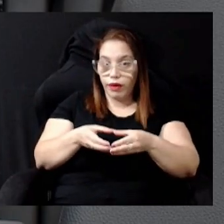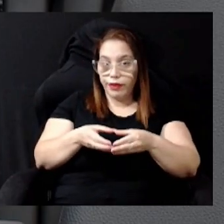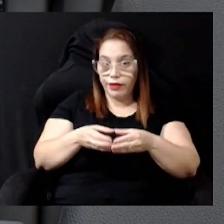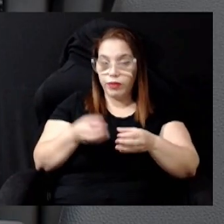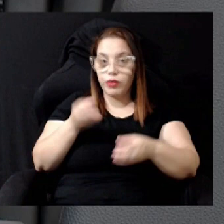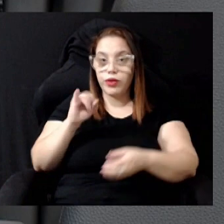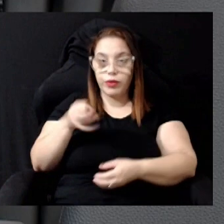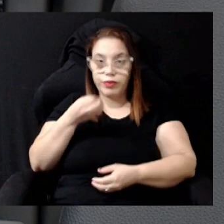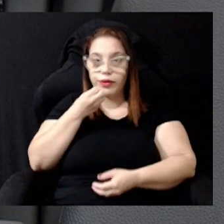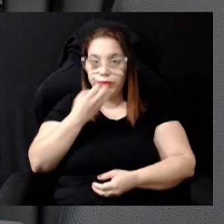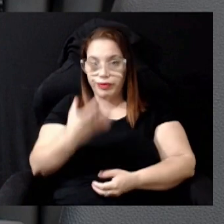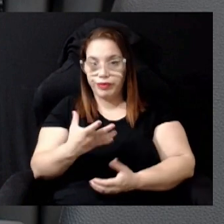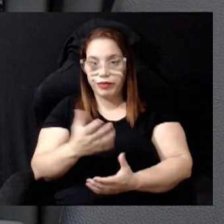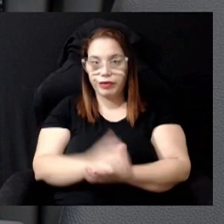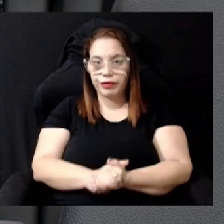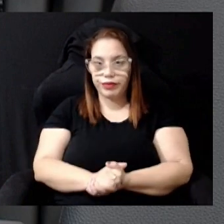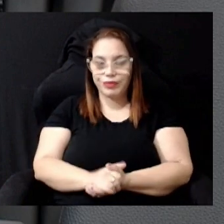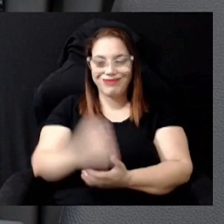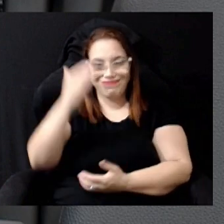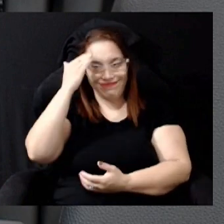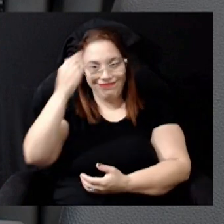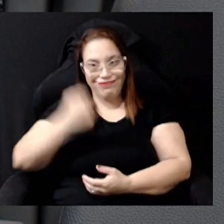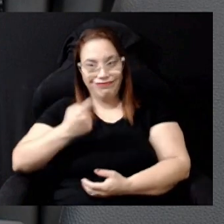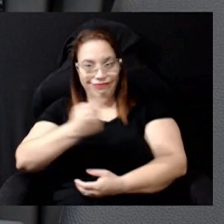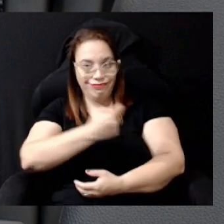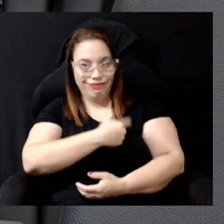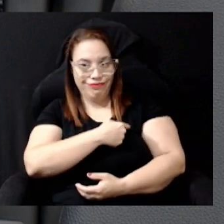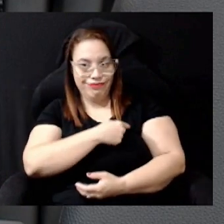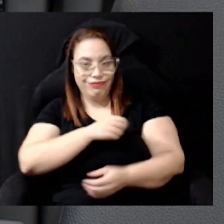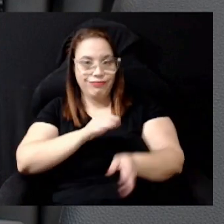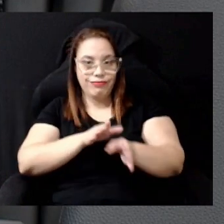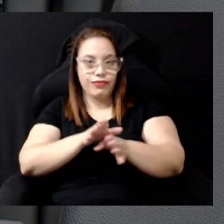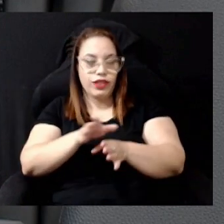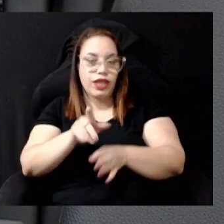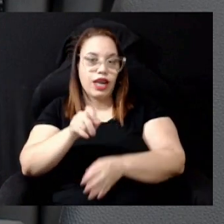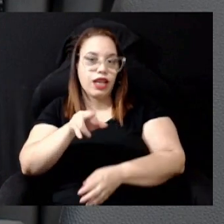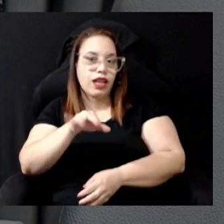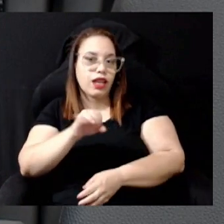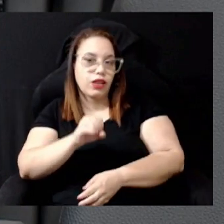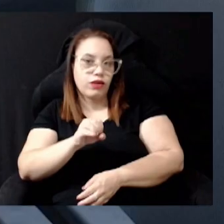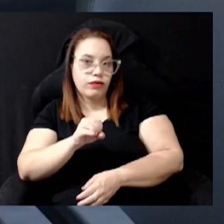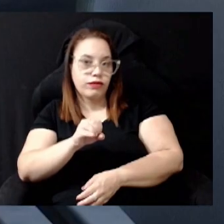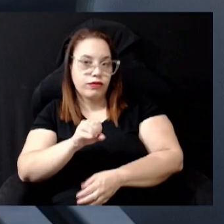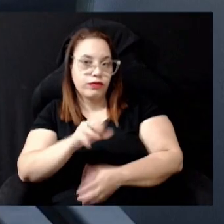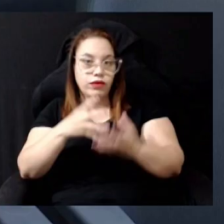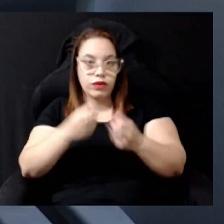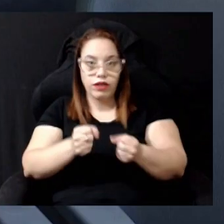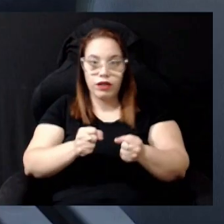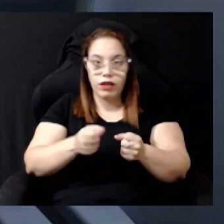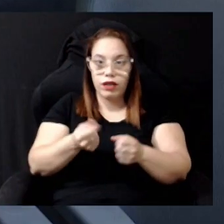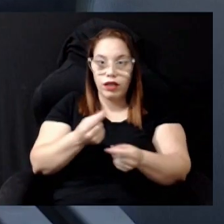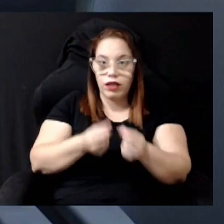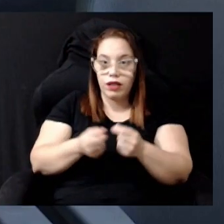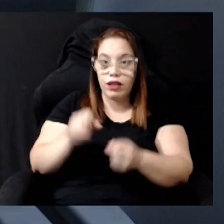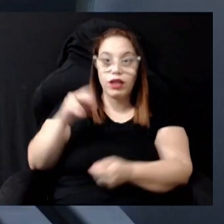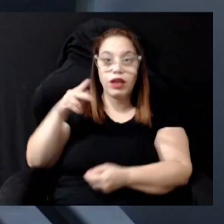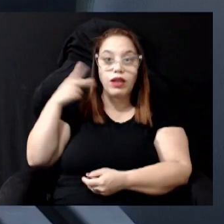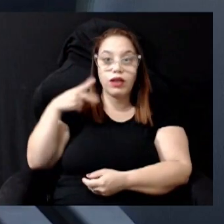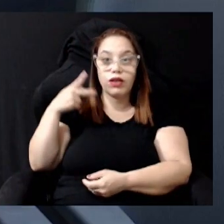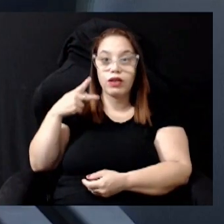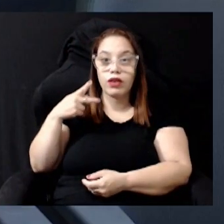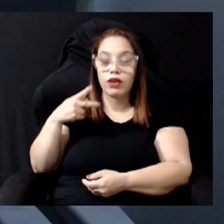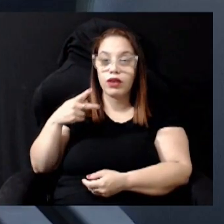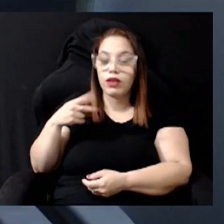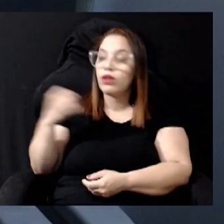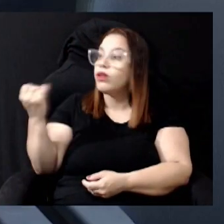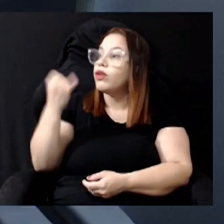Então, é uma gratidão para nós ter feito essa destinação e essas entidades aproveitado esse recurso muito bem. Vereador, teve uma atuação importante